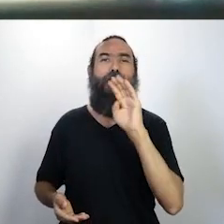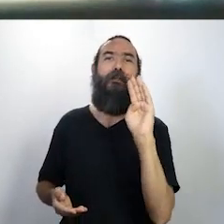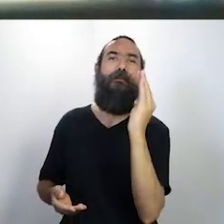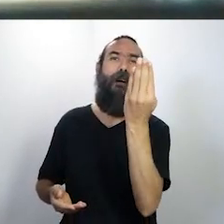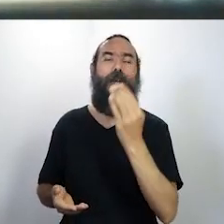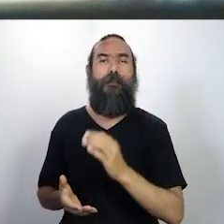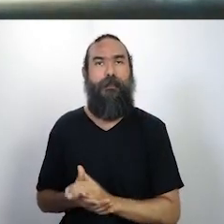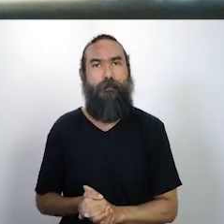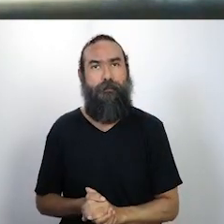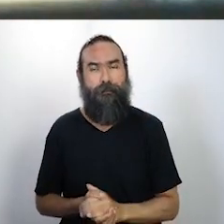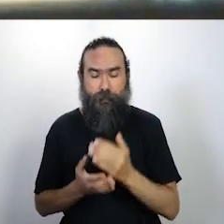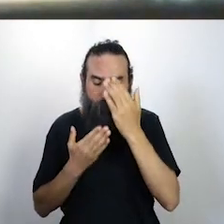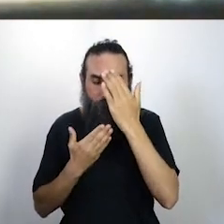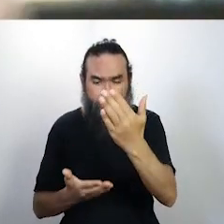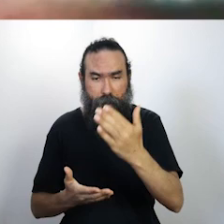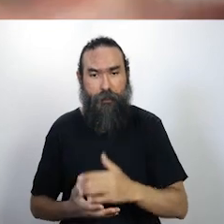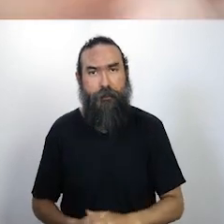alongar